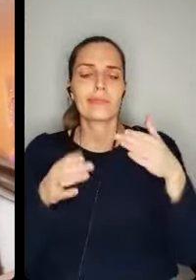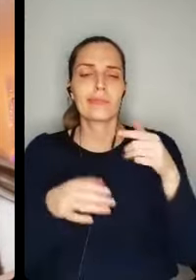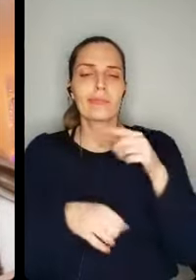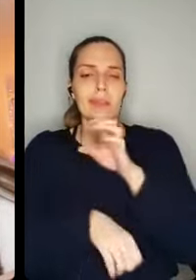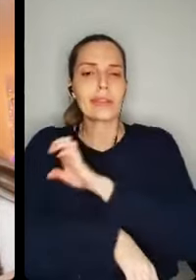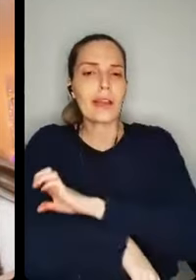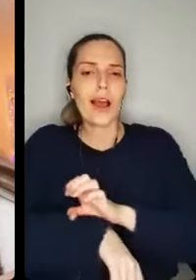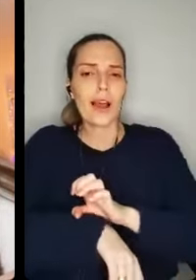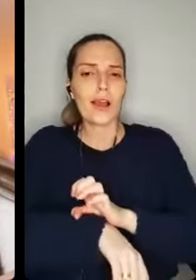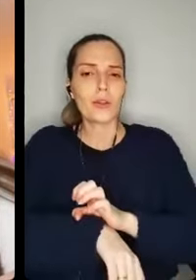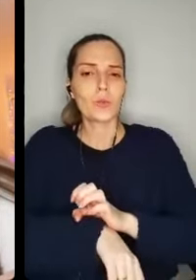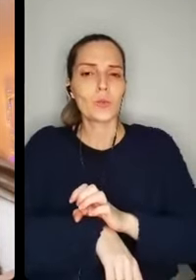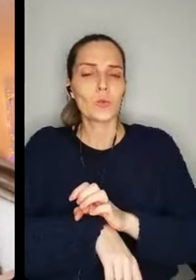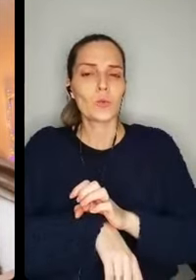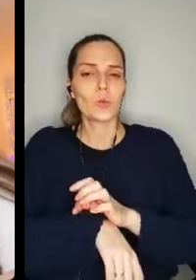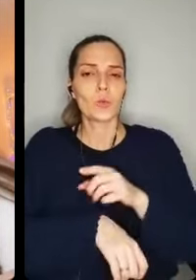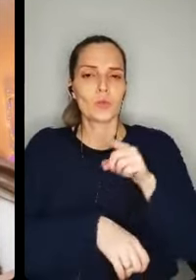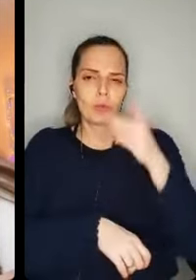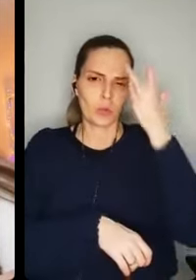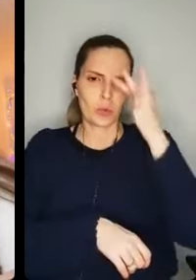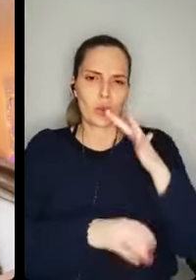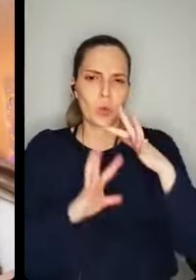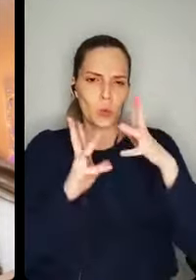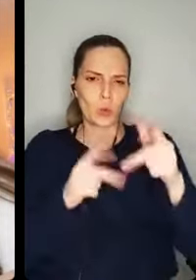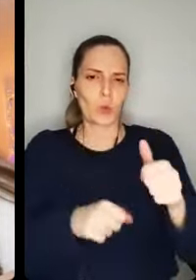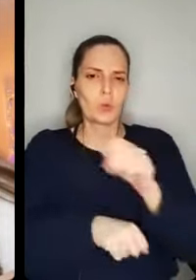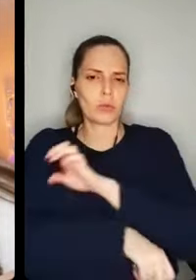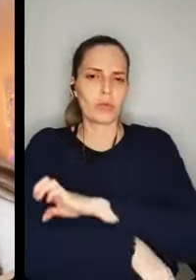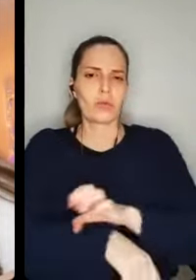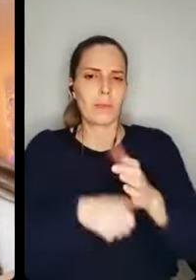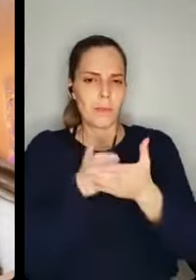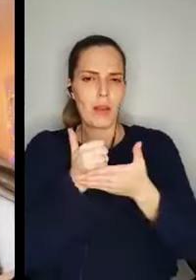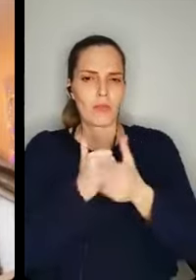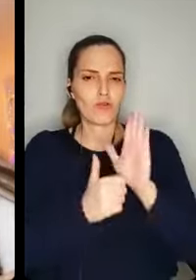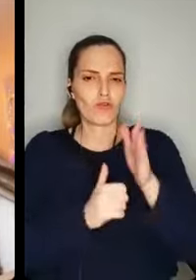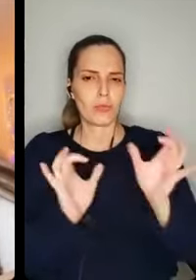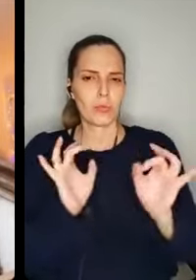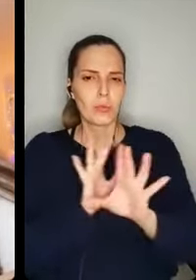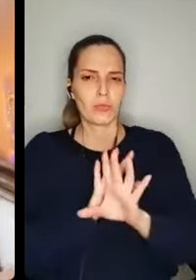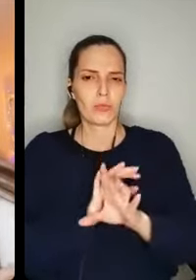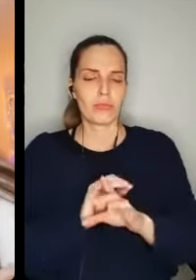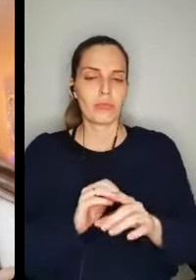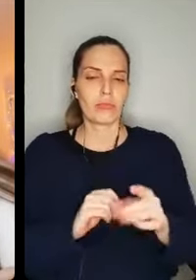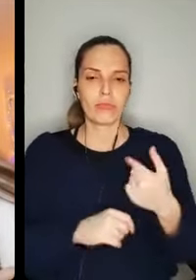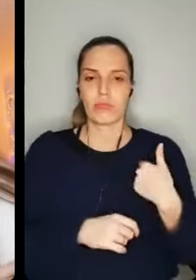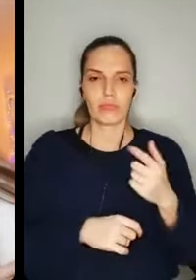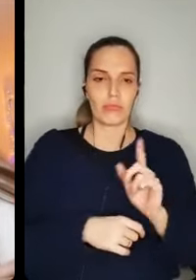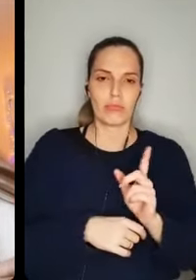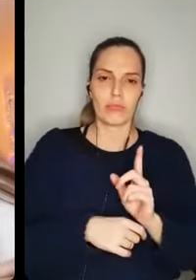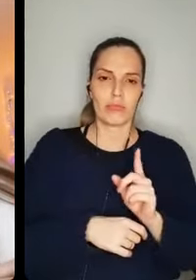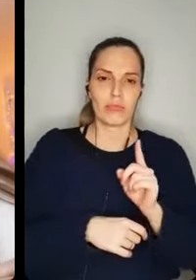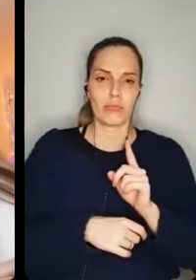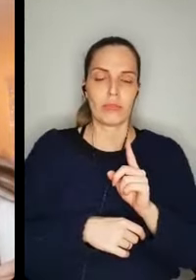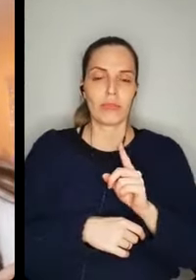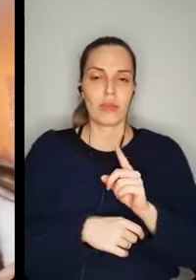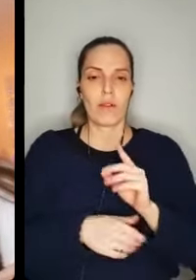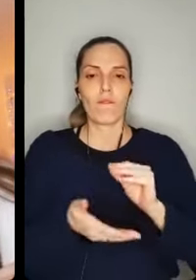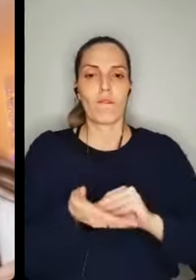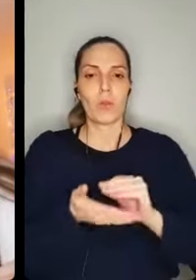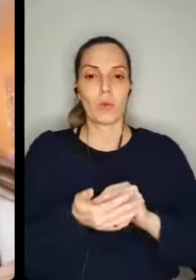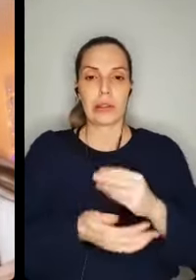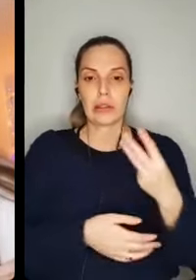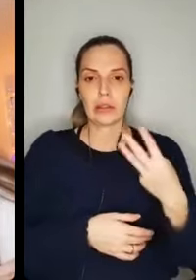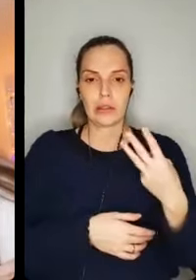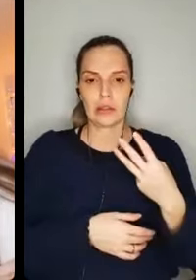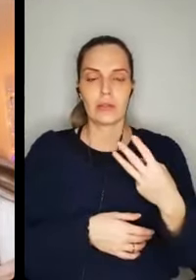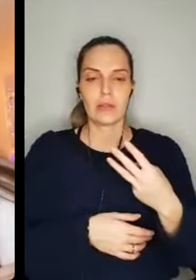sei se vocês já fizeram todos do curso, todos os básicos. Não, para mim falta o terceiro. O terceiro, tá. Mas vocês já estão no profissional,